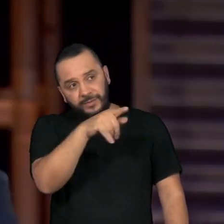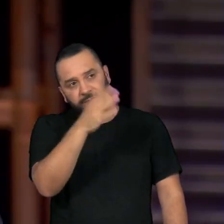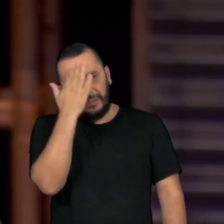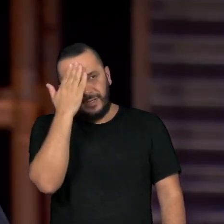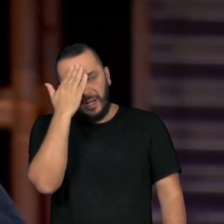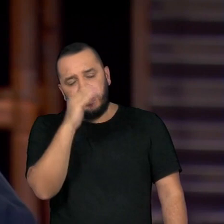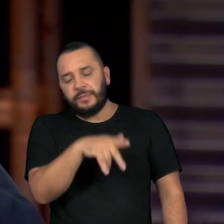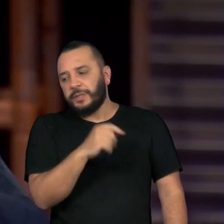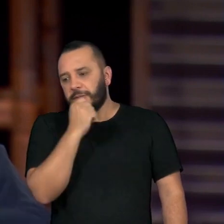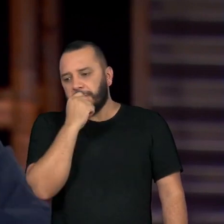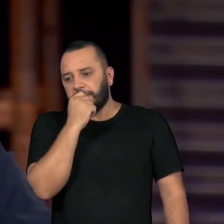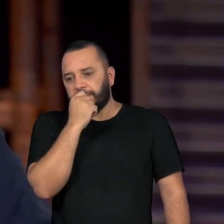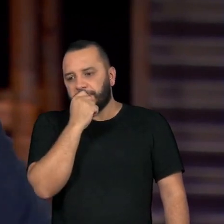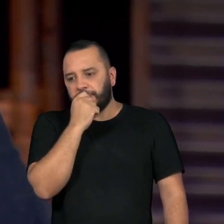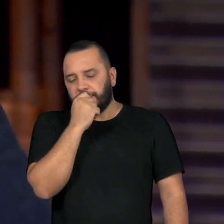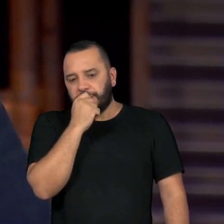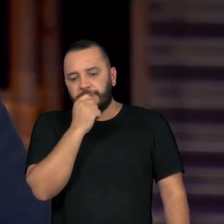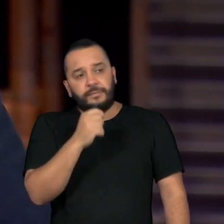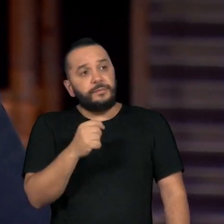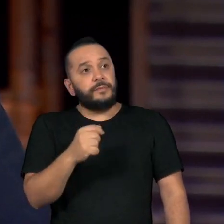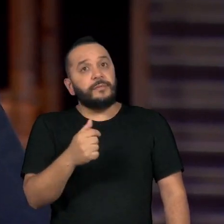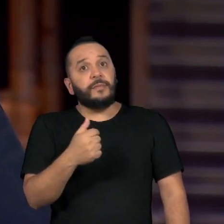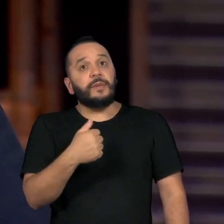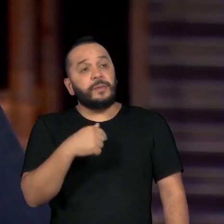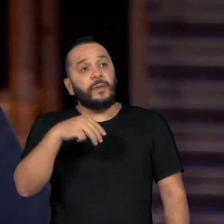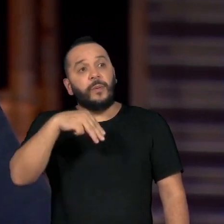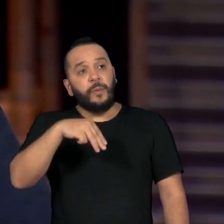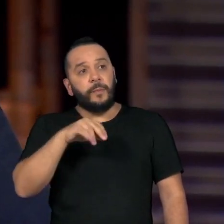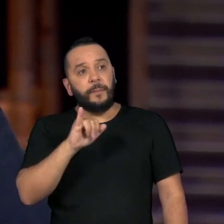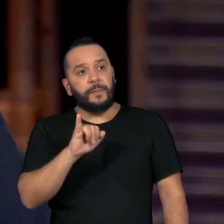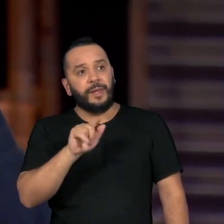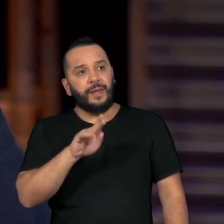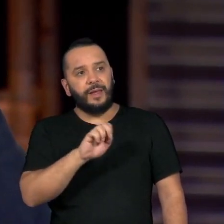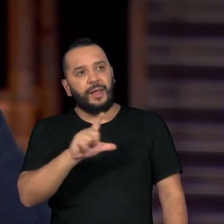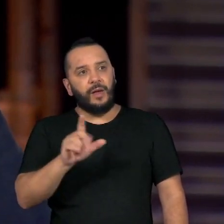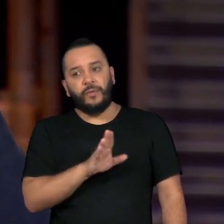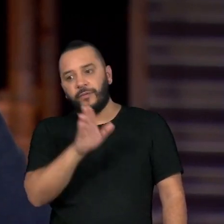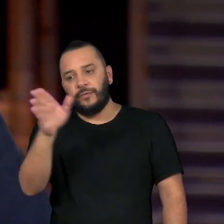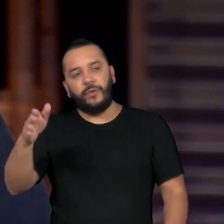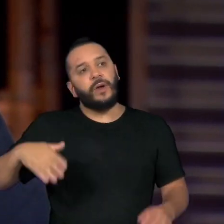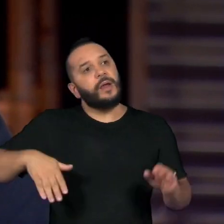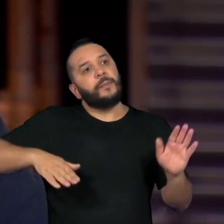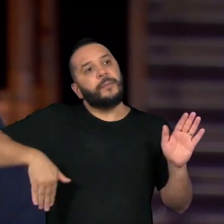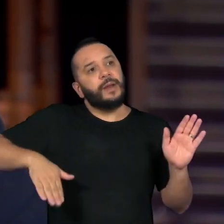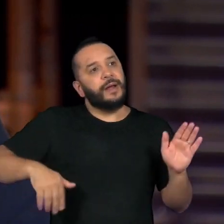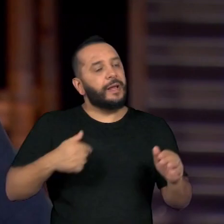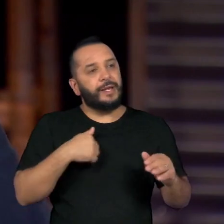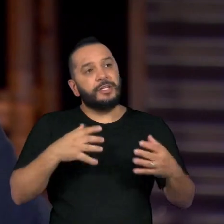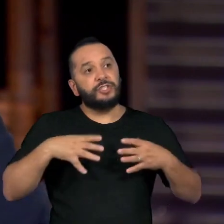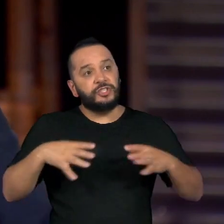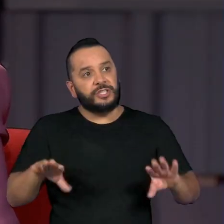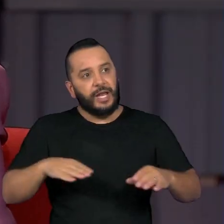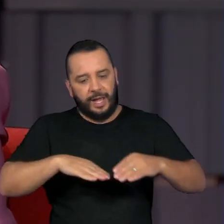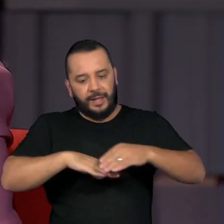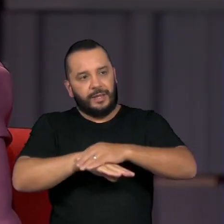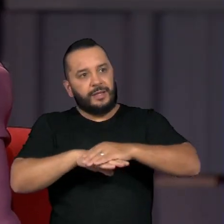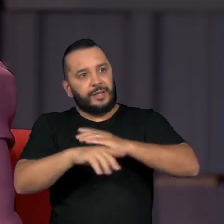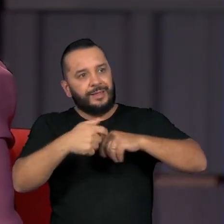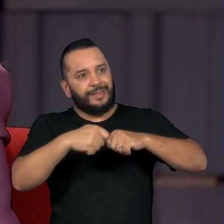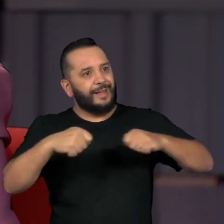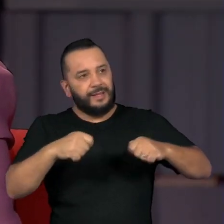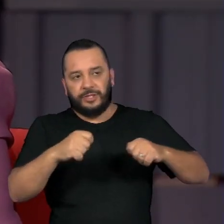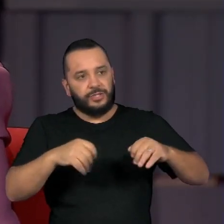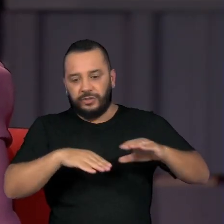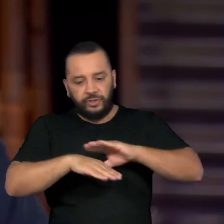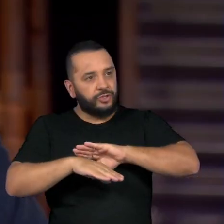identificar. As primeiras vezes que o Miguel foi à praia, ele não queria tirar o tênis e a meia. Eu já fui de calça jeans, tênis.